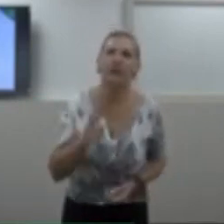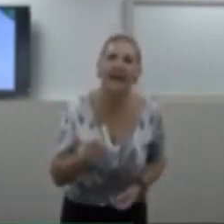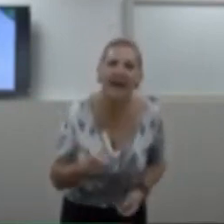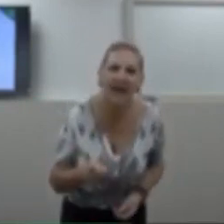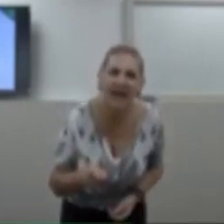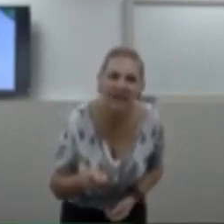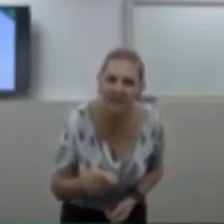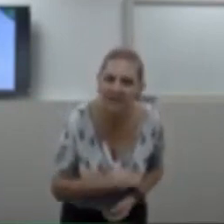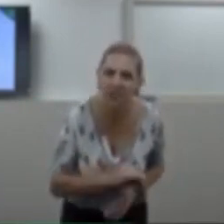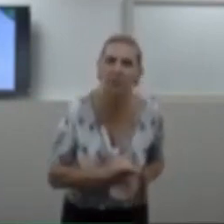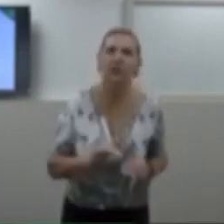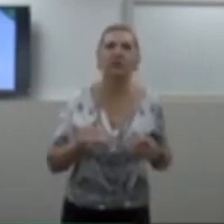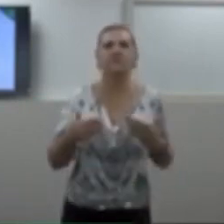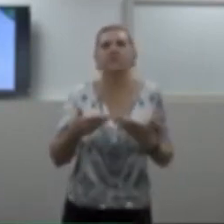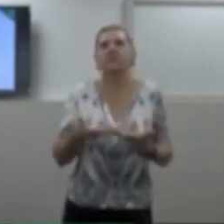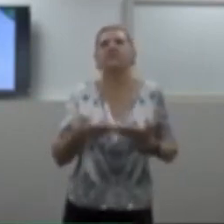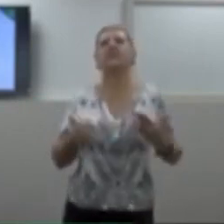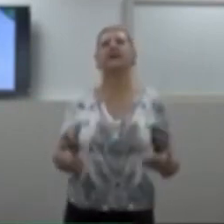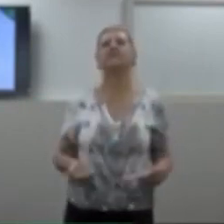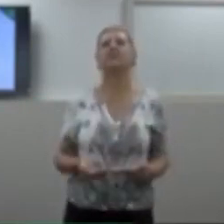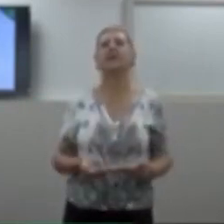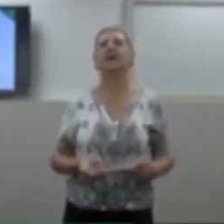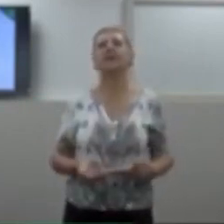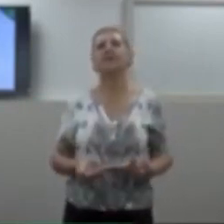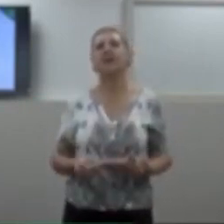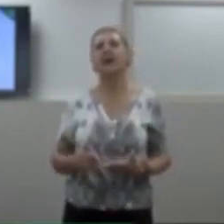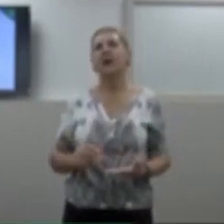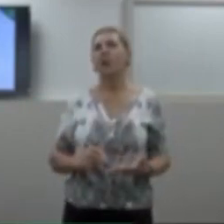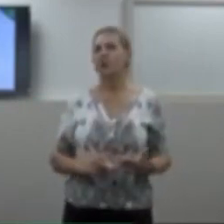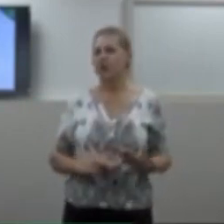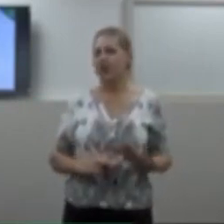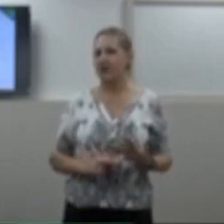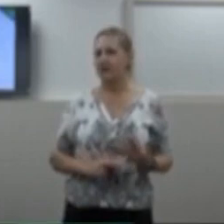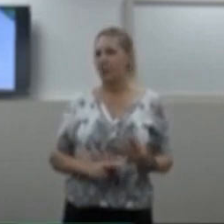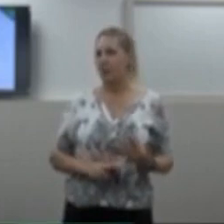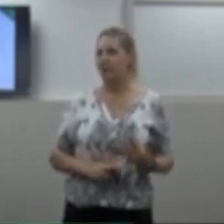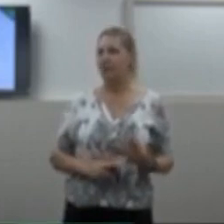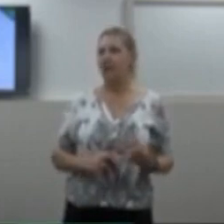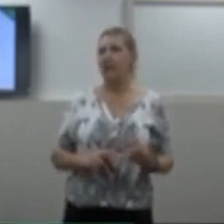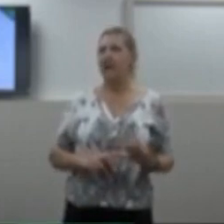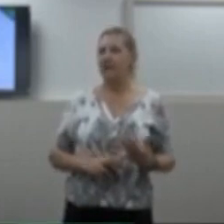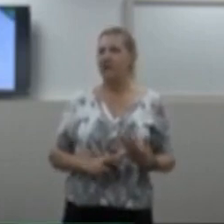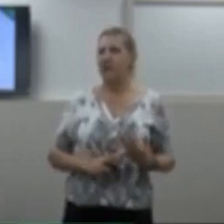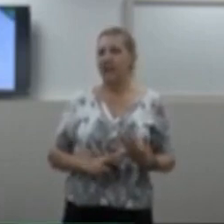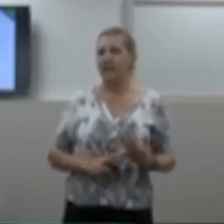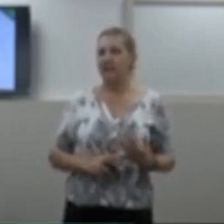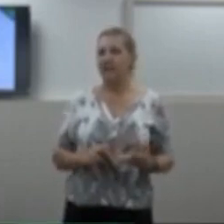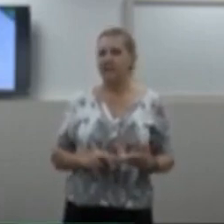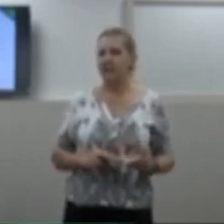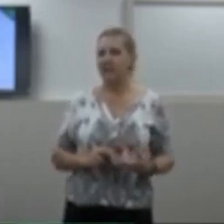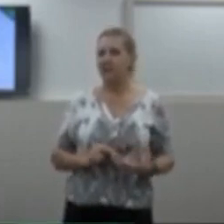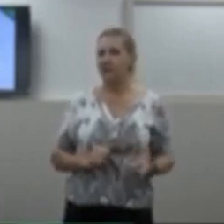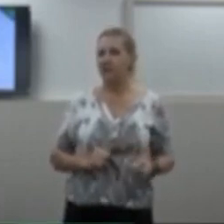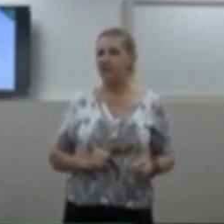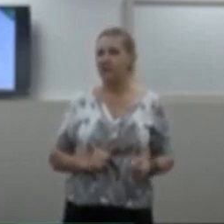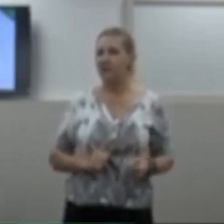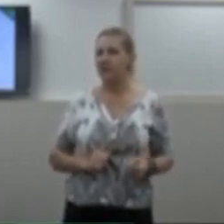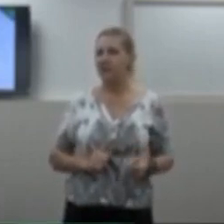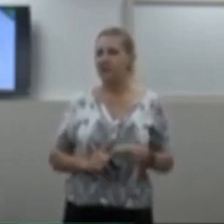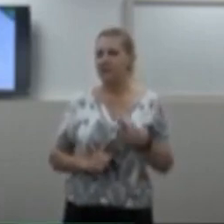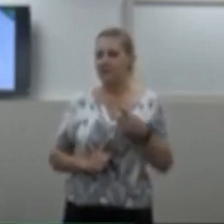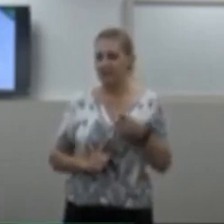1, 2, 3, 4, 5 são numerais. Como que nós vamos classificar esses numerais? Ordinais, de ordem? Cardinais, fracionários